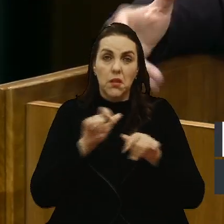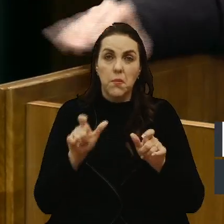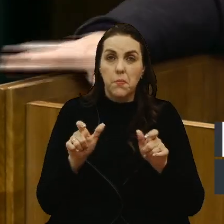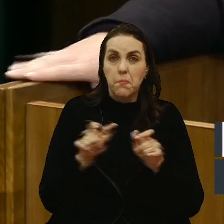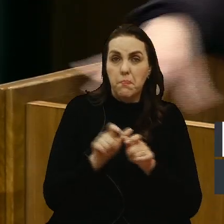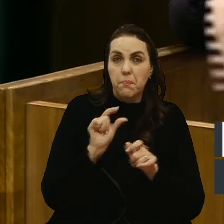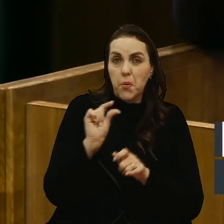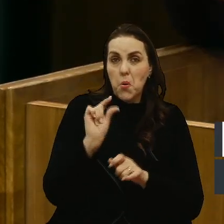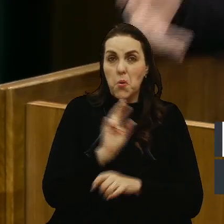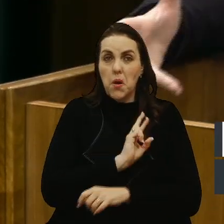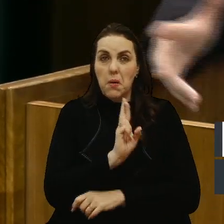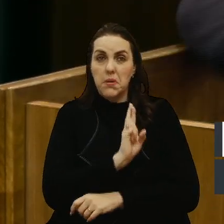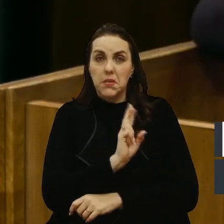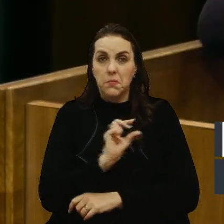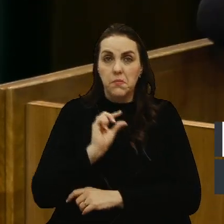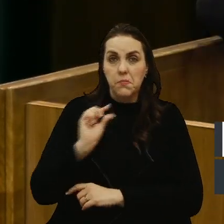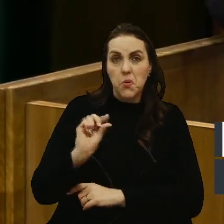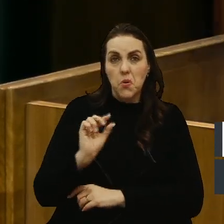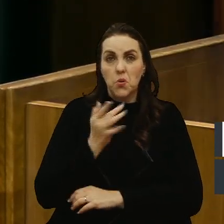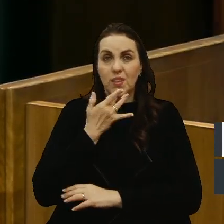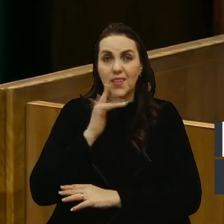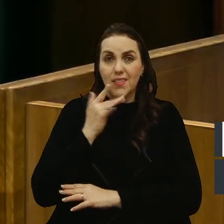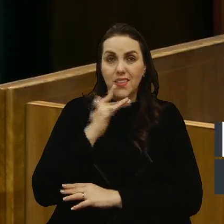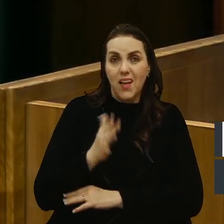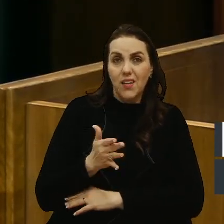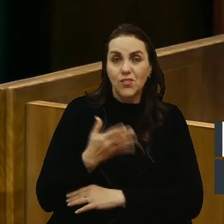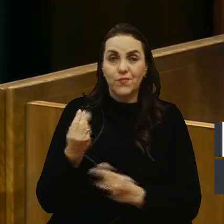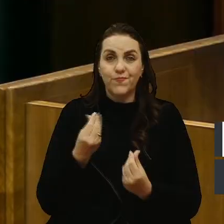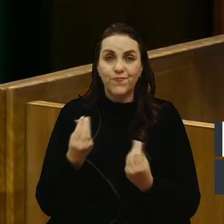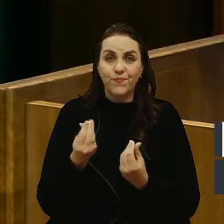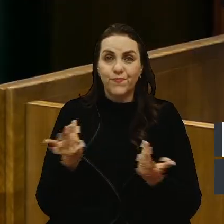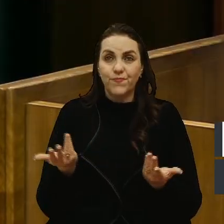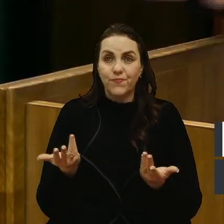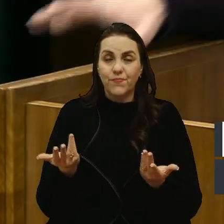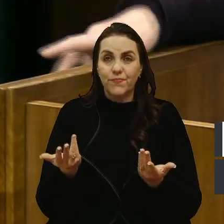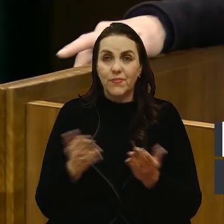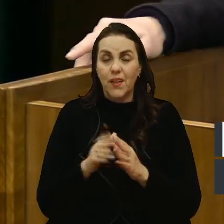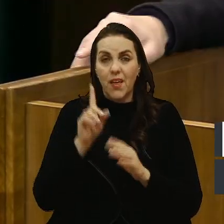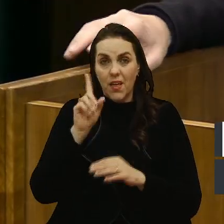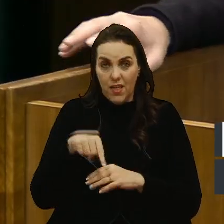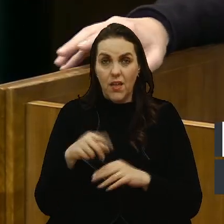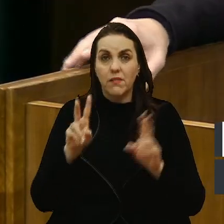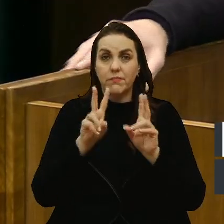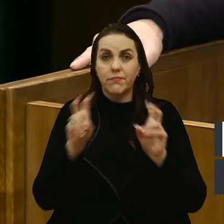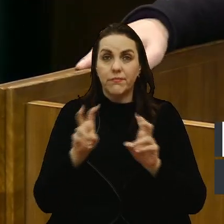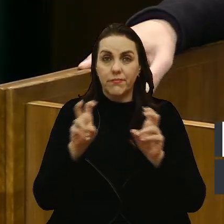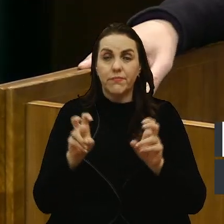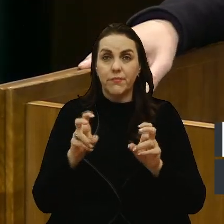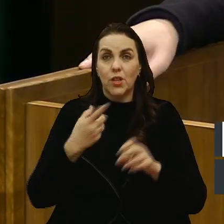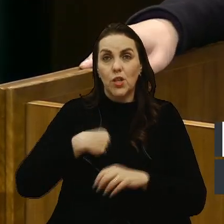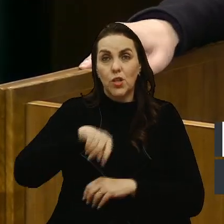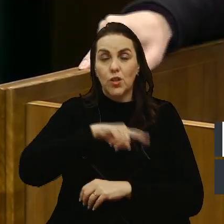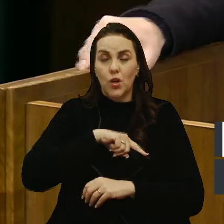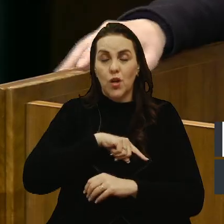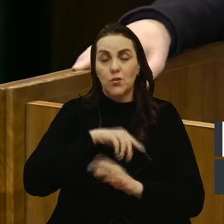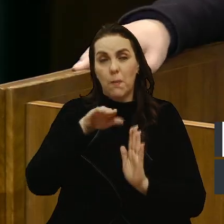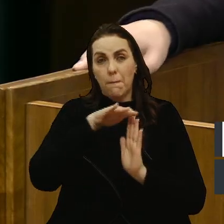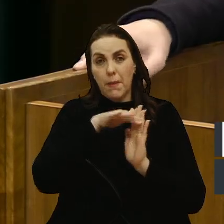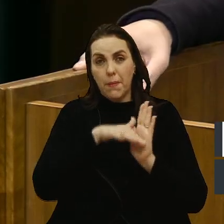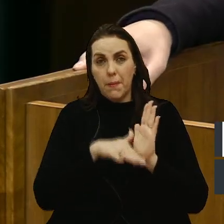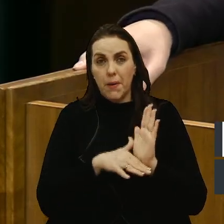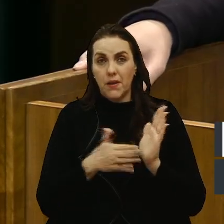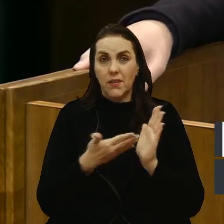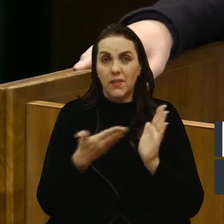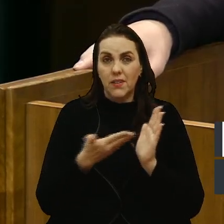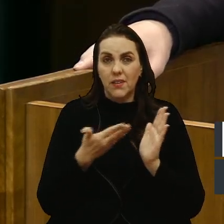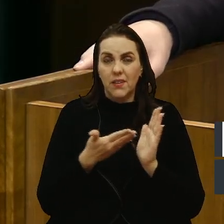pouco representativa, na parte da tarde, que é sobre uma questão, né, uma parte do... tem a ver com o nosso plano diretor. Então, não dá para